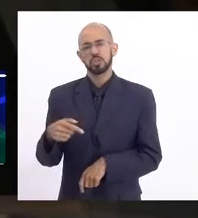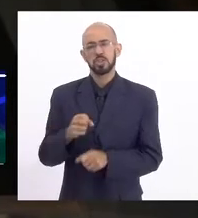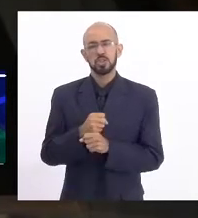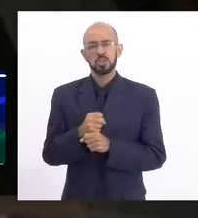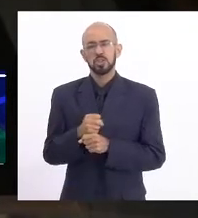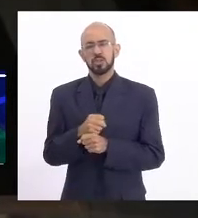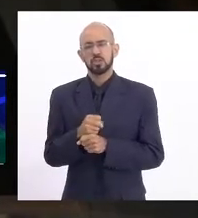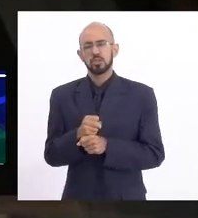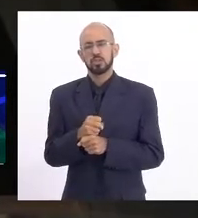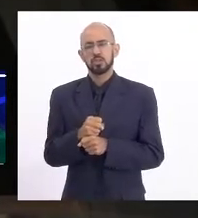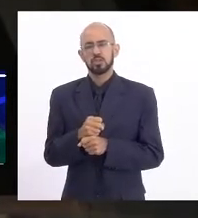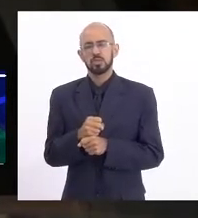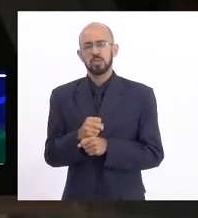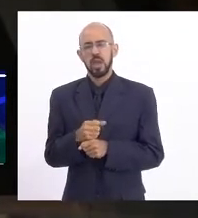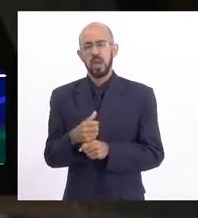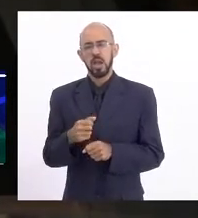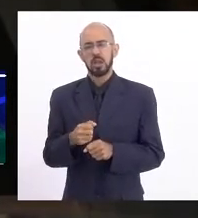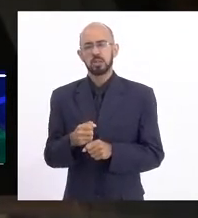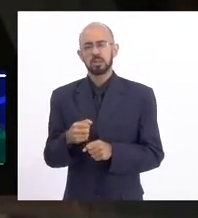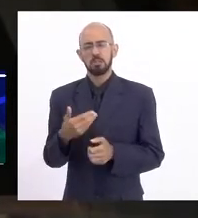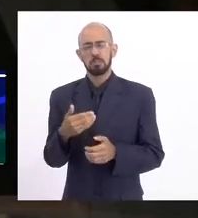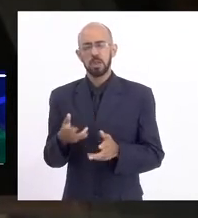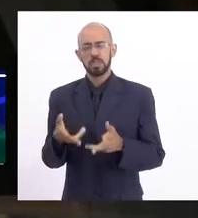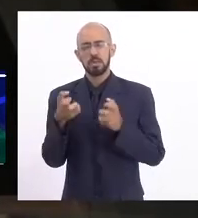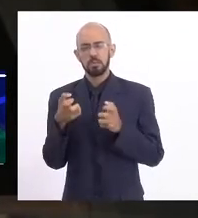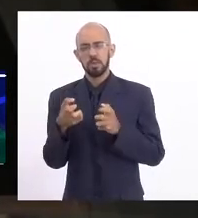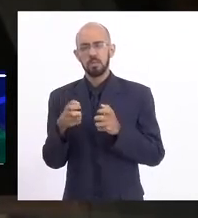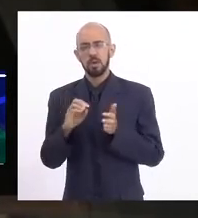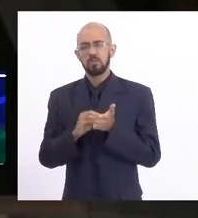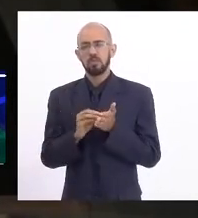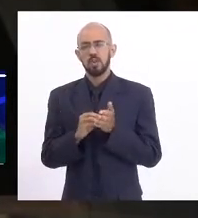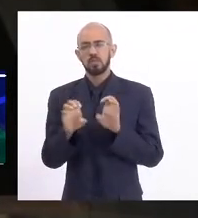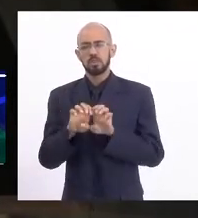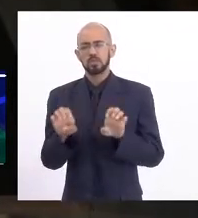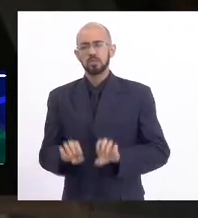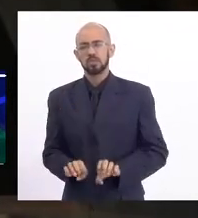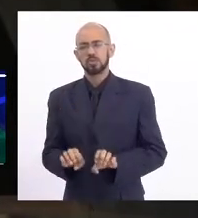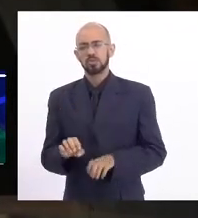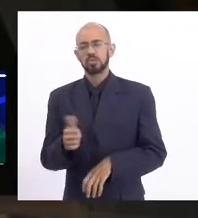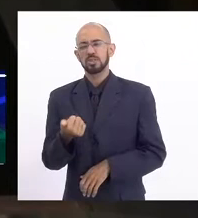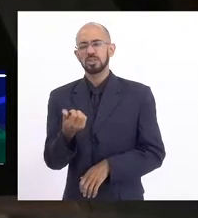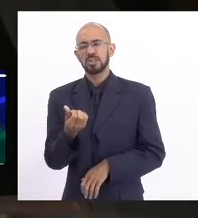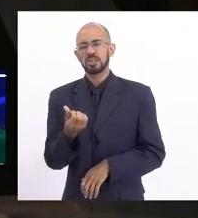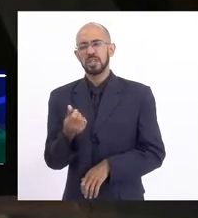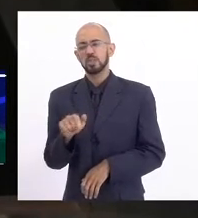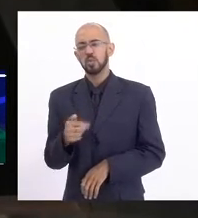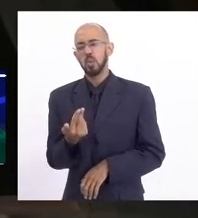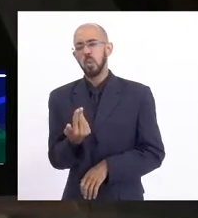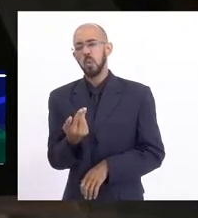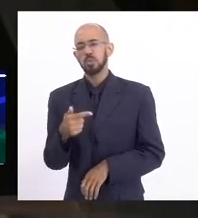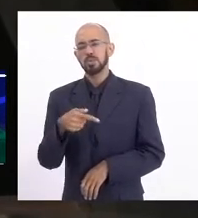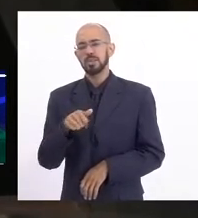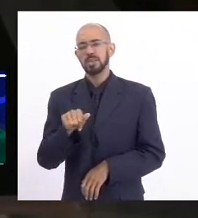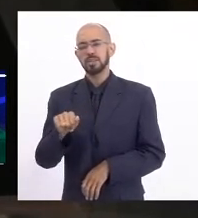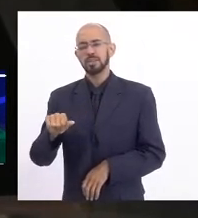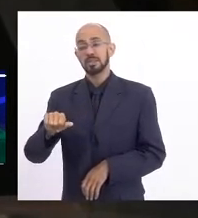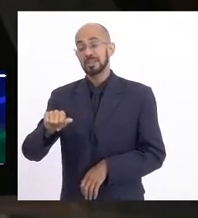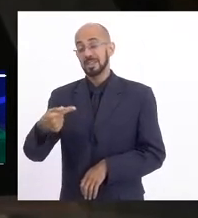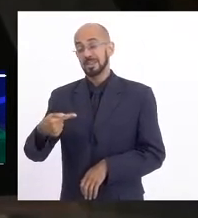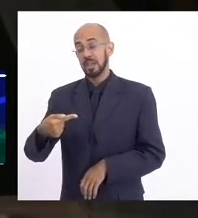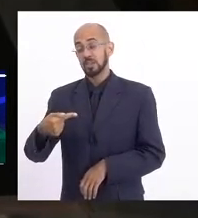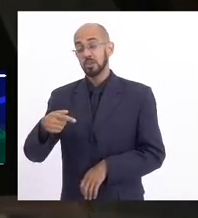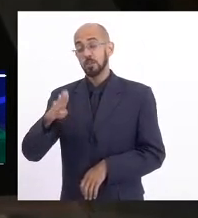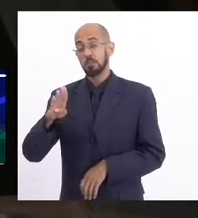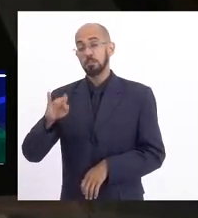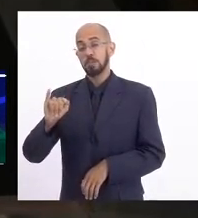uma desestruturação nas contas da Previdência Social do Estado da ordem de 16 ou 17 bilhões de reais. E, a partir